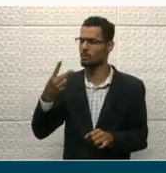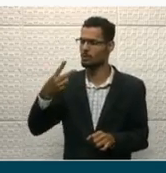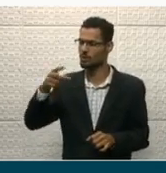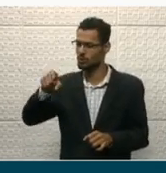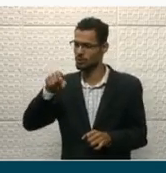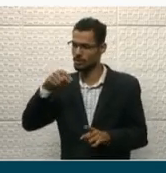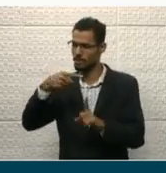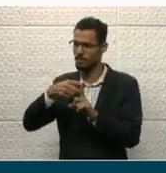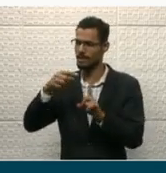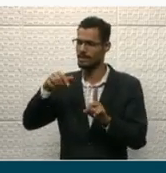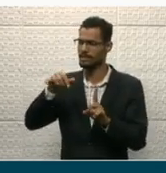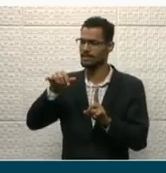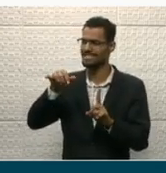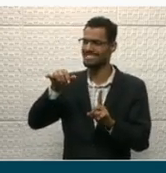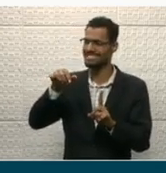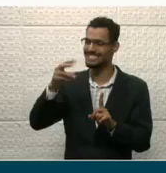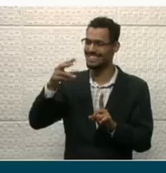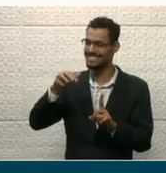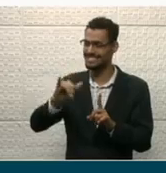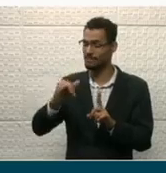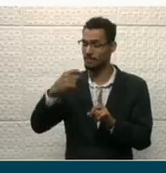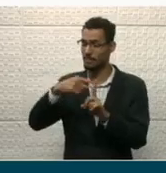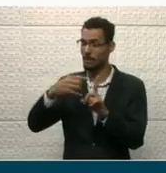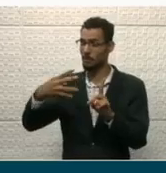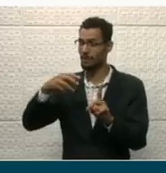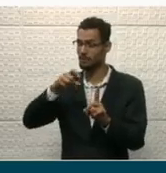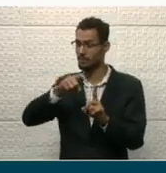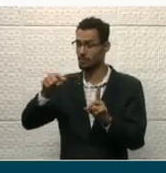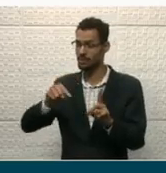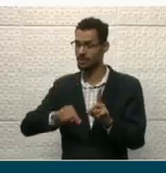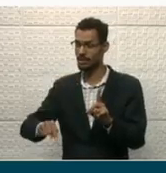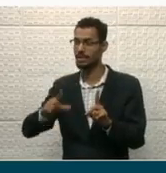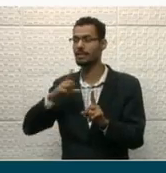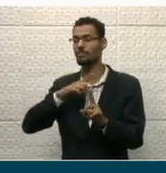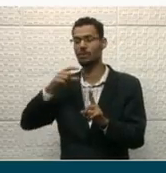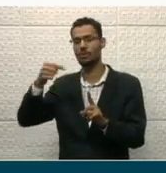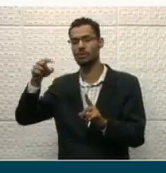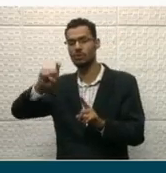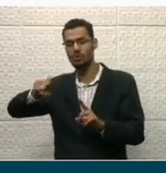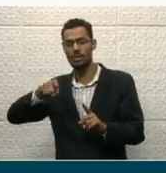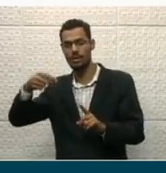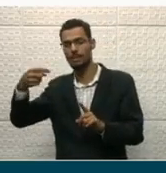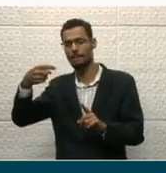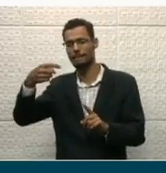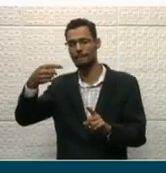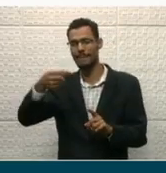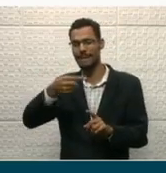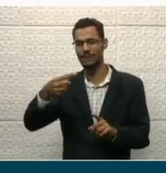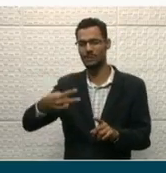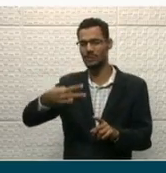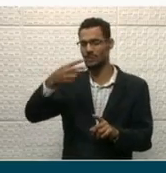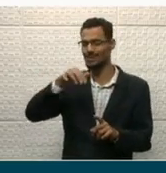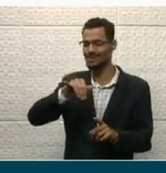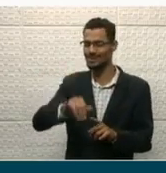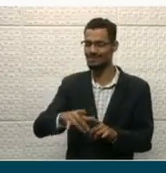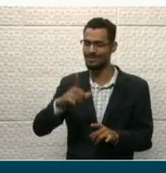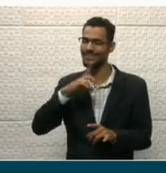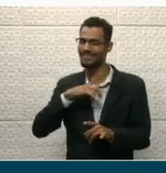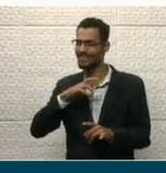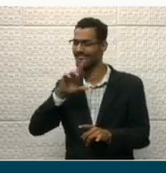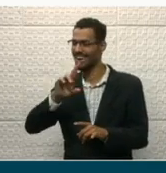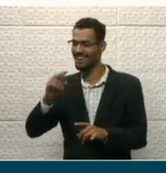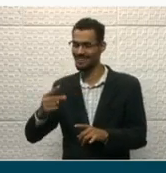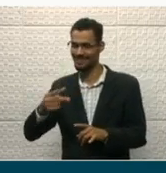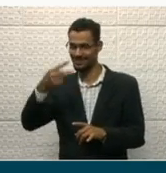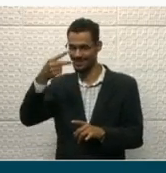2x mais 3y mais 4z e segunda componente x menos 2y, que é um vetor do